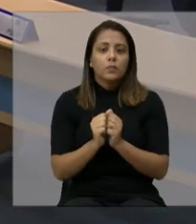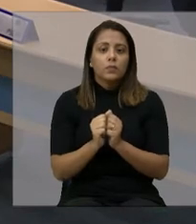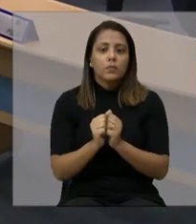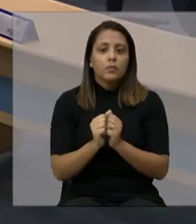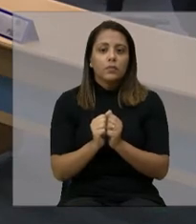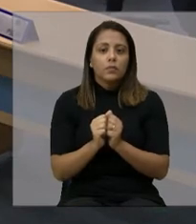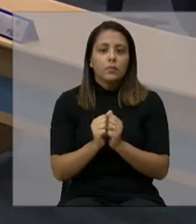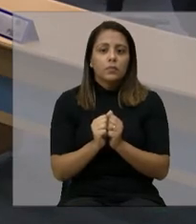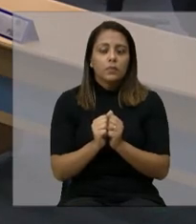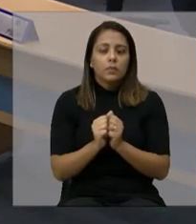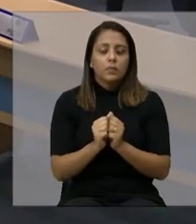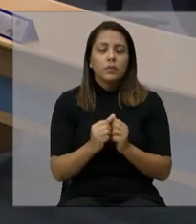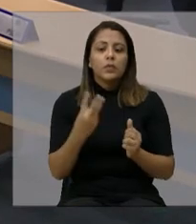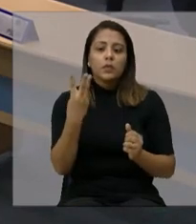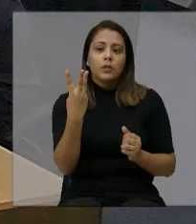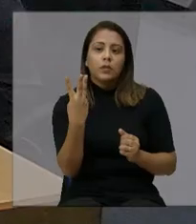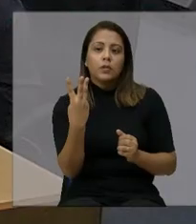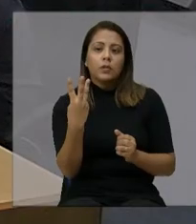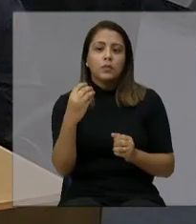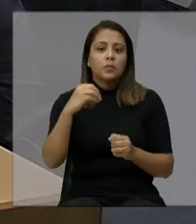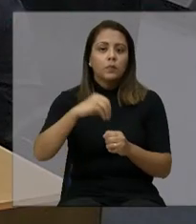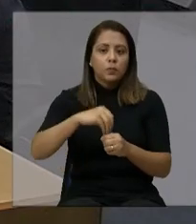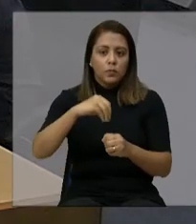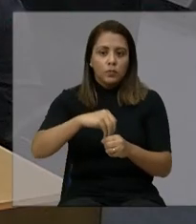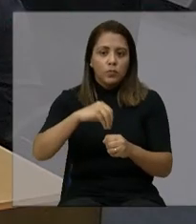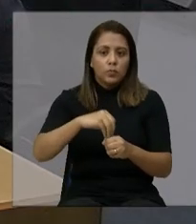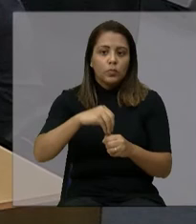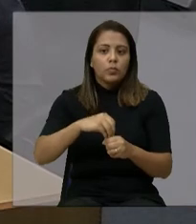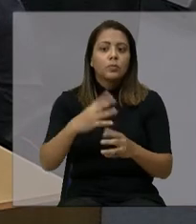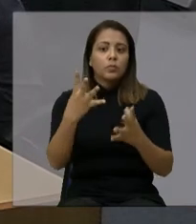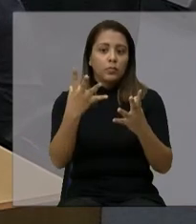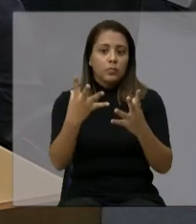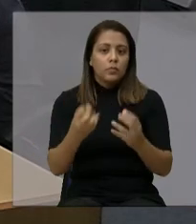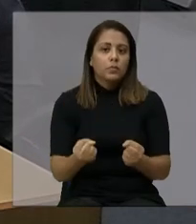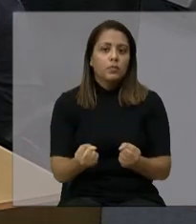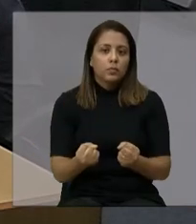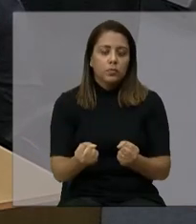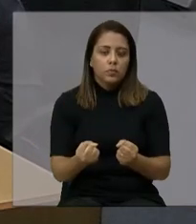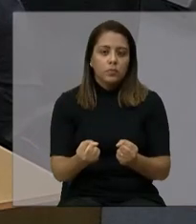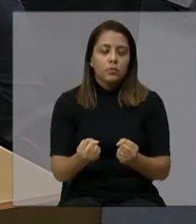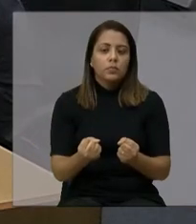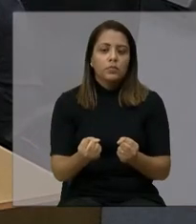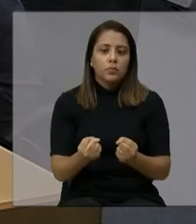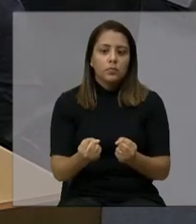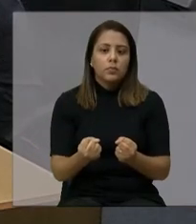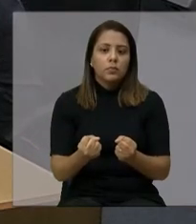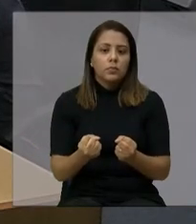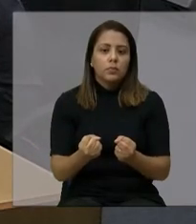3 votos favoráveis ao requerimento, senhor presidente. Com 3 votos favoráveis, está